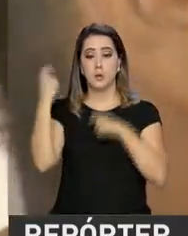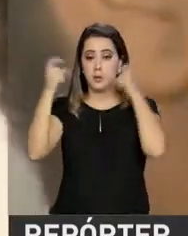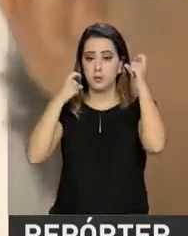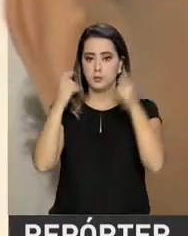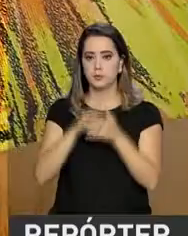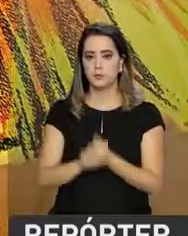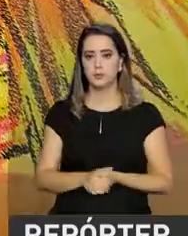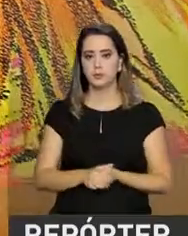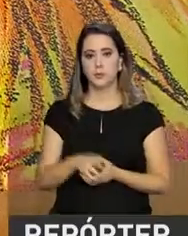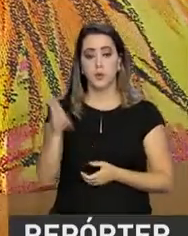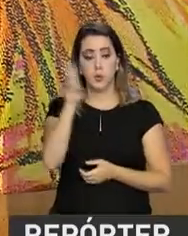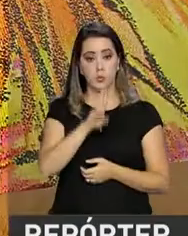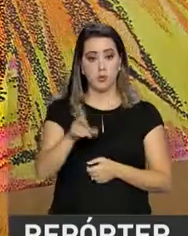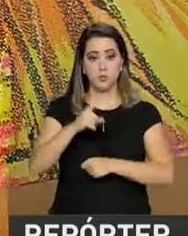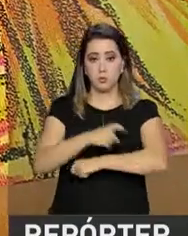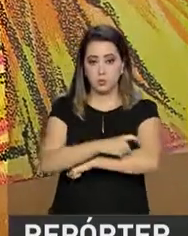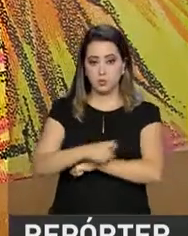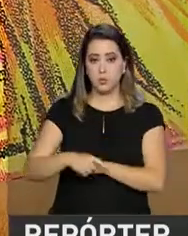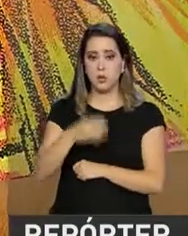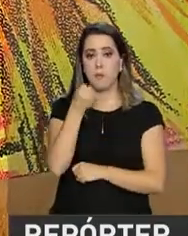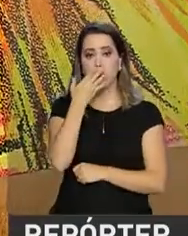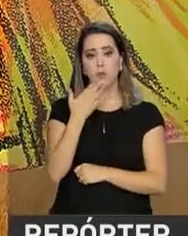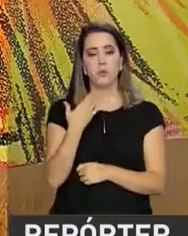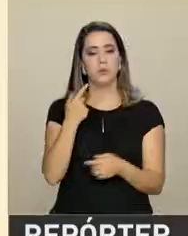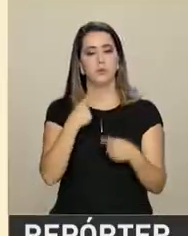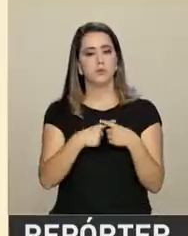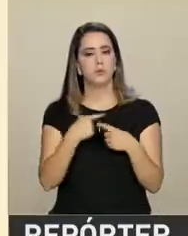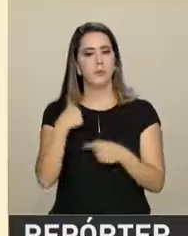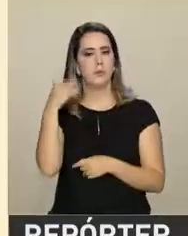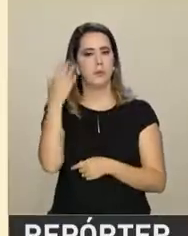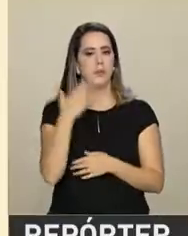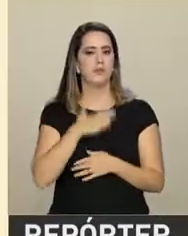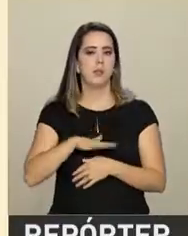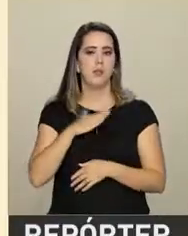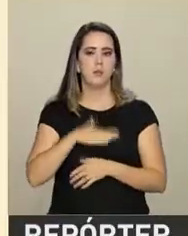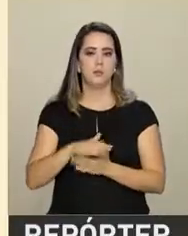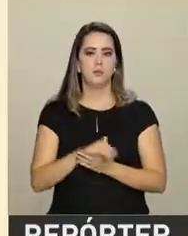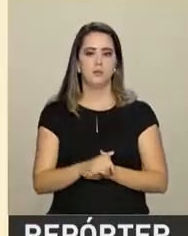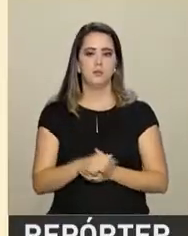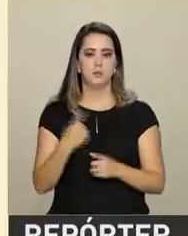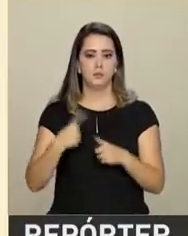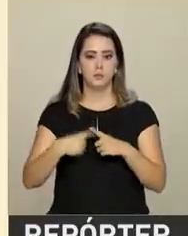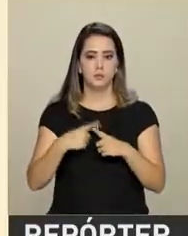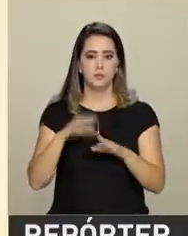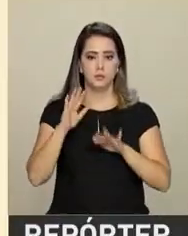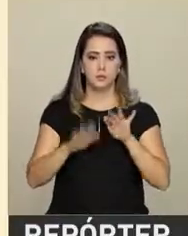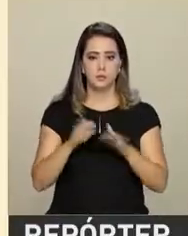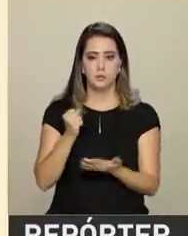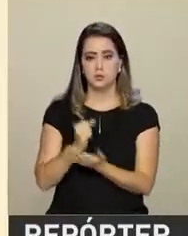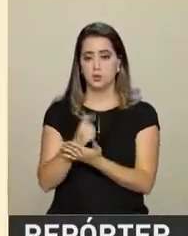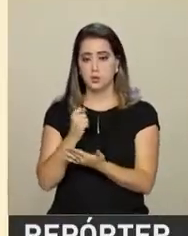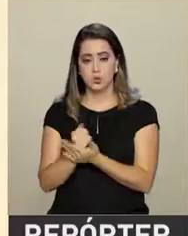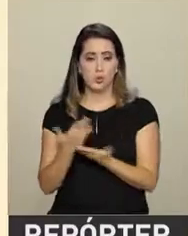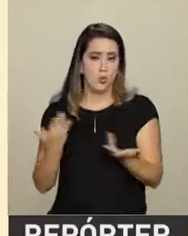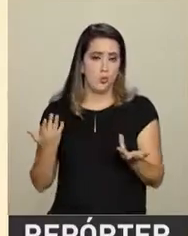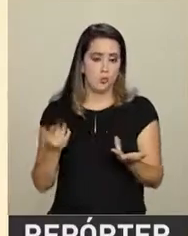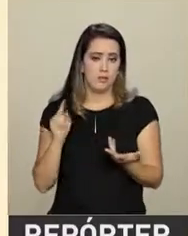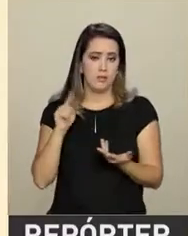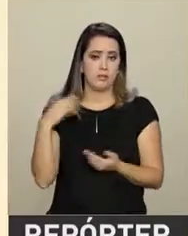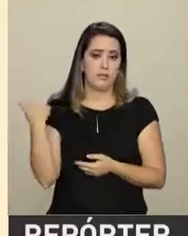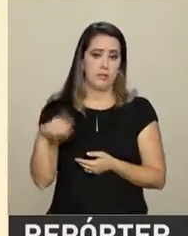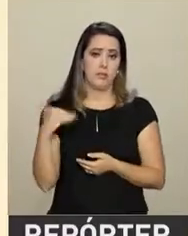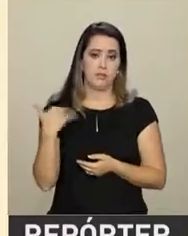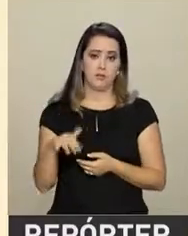se usar o repelente é uma tranquilidade a mais ajuda um pouco né porque existem repente a gente vai comprar em farmácia é